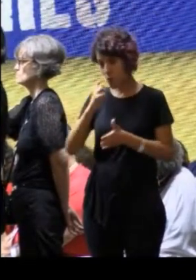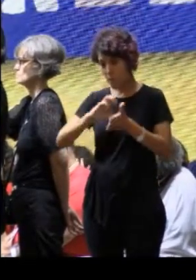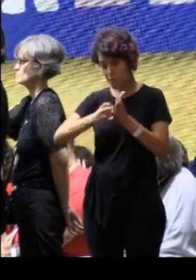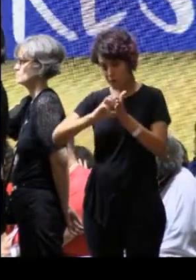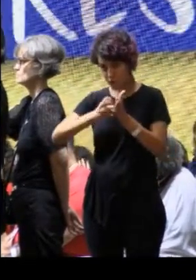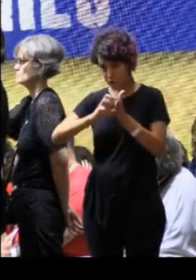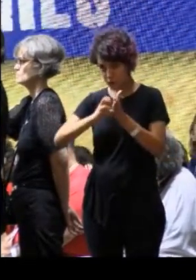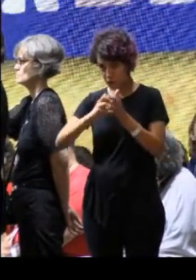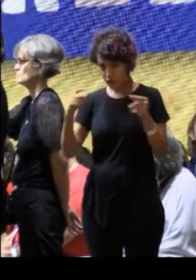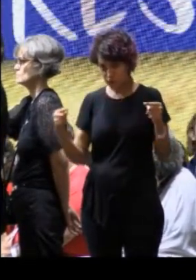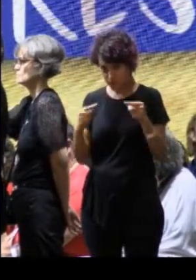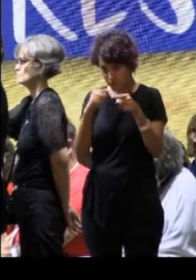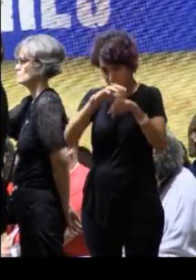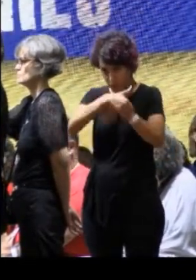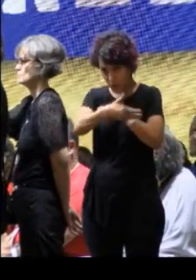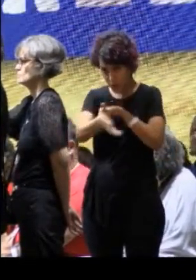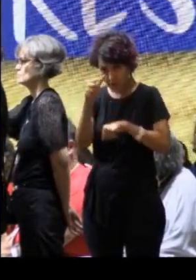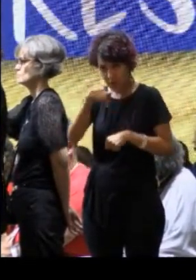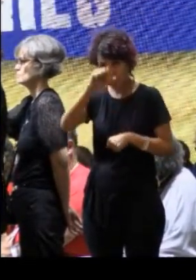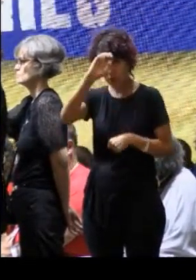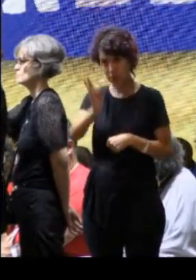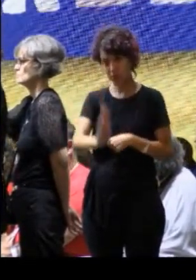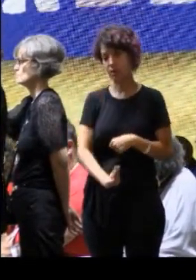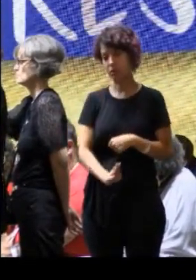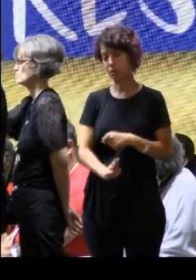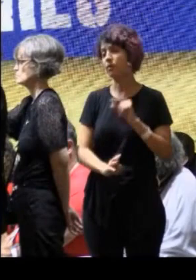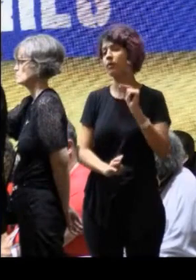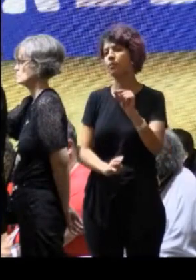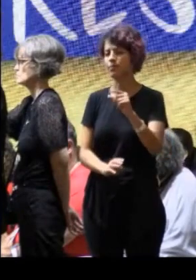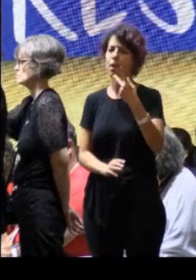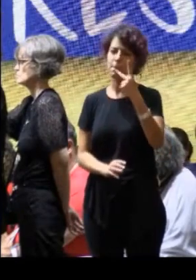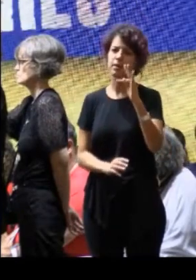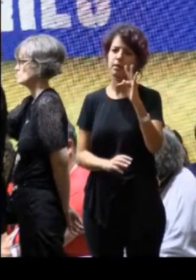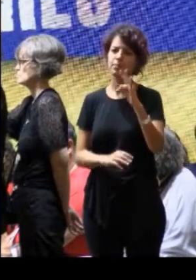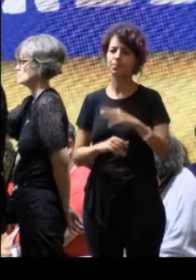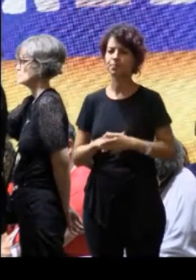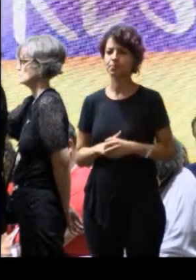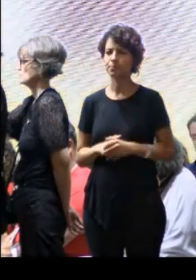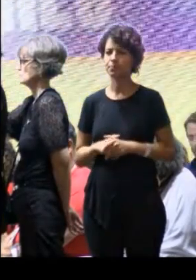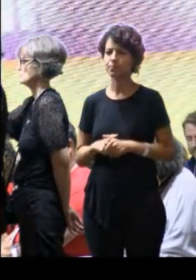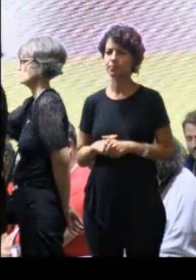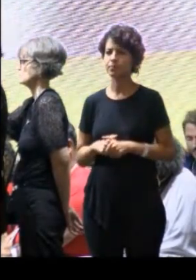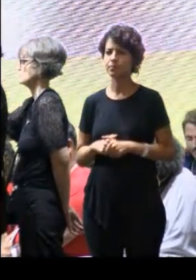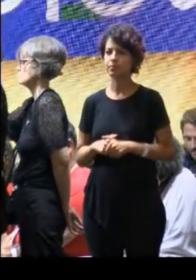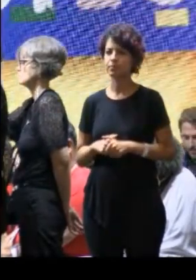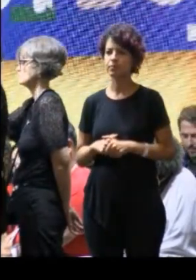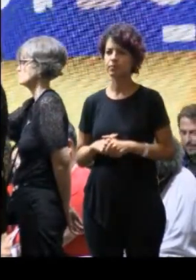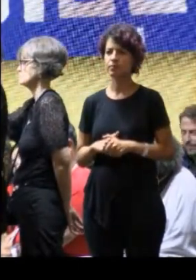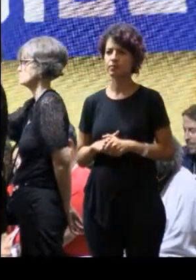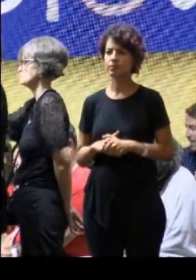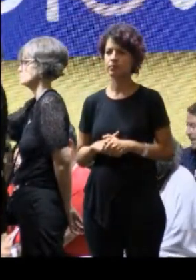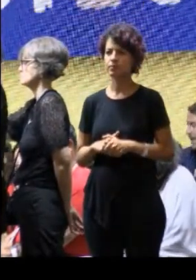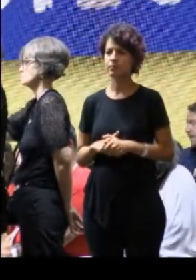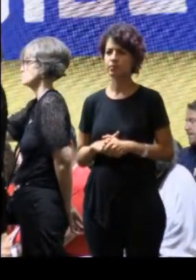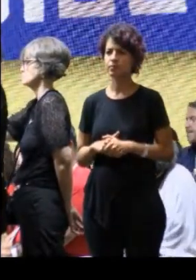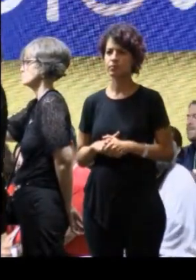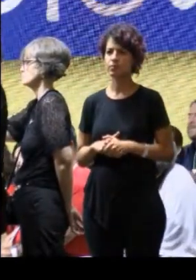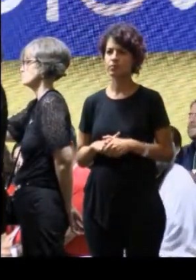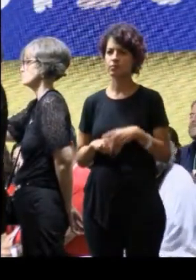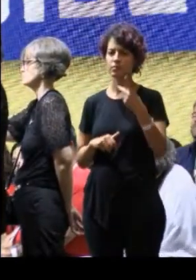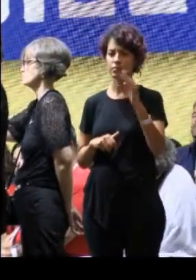identificado com a democracia no Brasil, é o Partido dos Trabalhadores. O PT